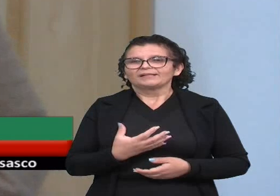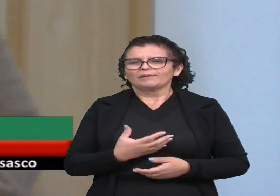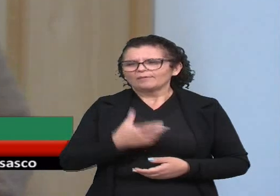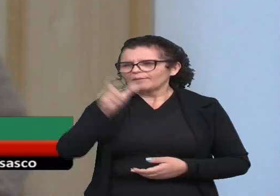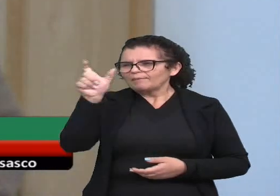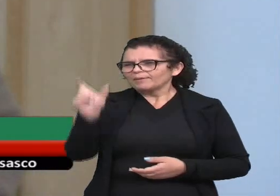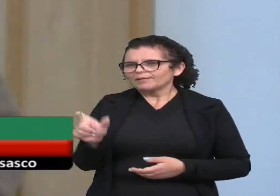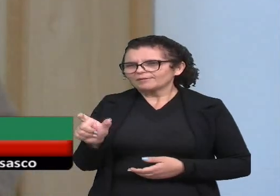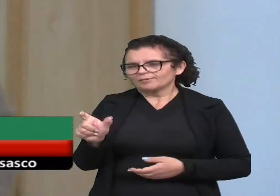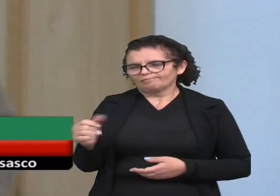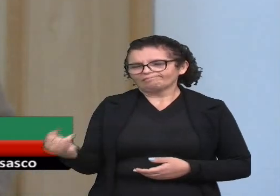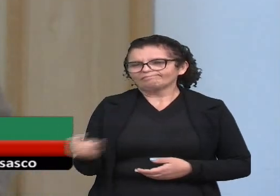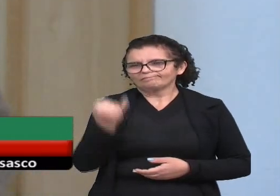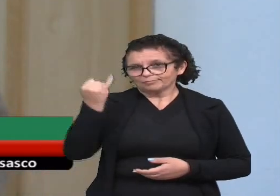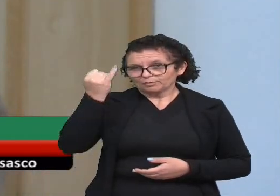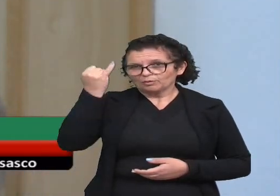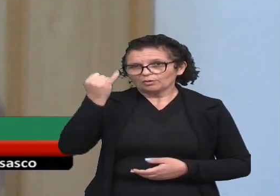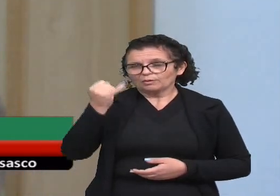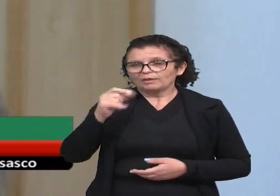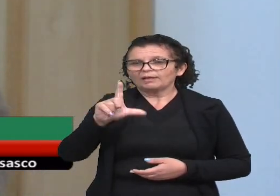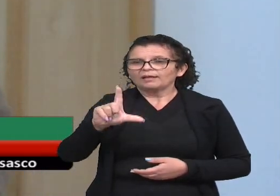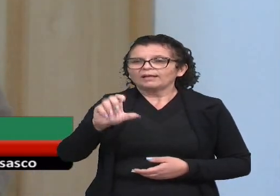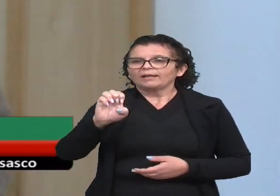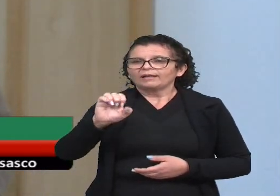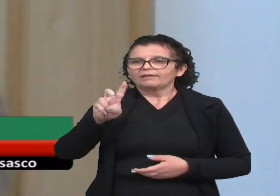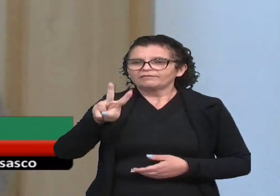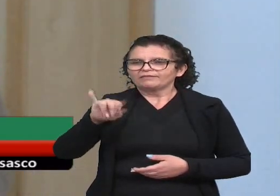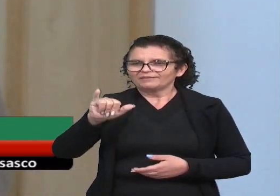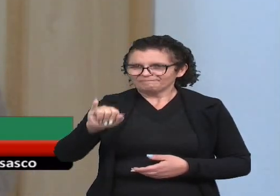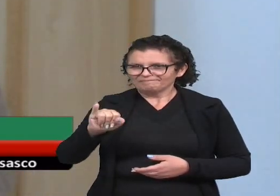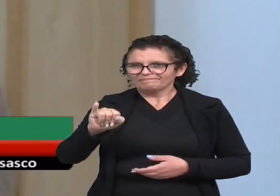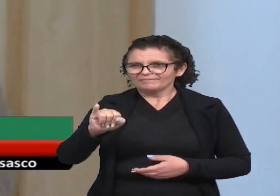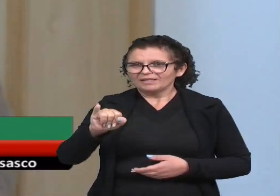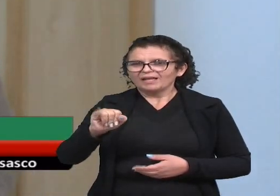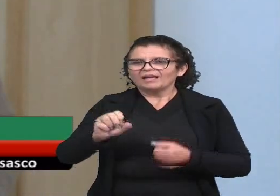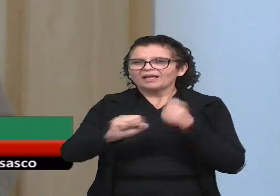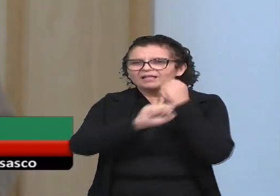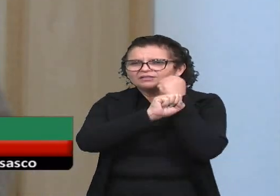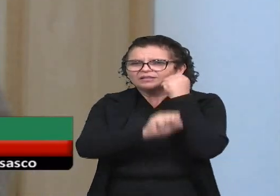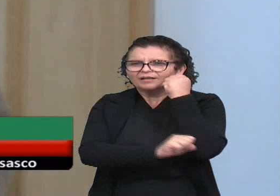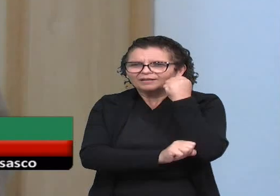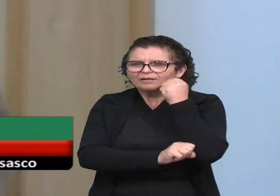pessoa muito importante, que é o senhor Levi, gerente da Sabesp,